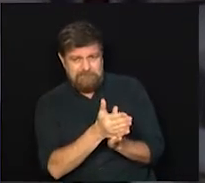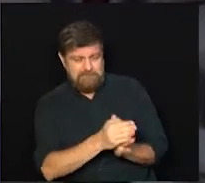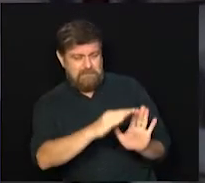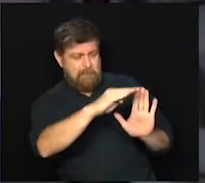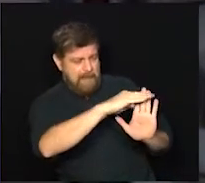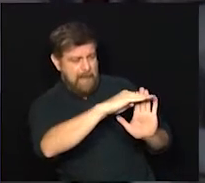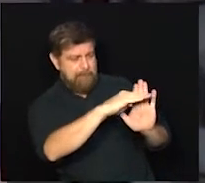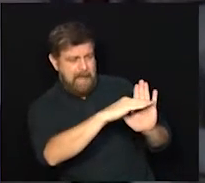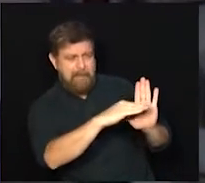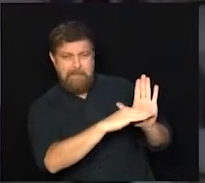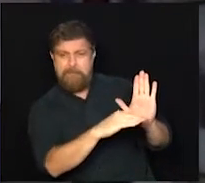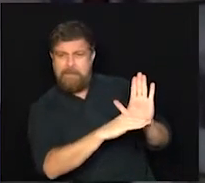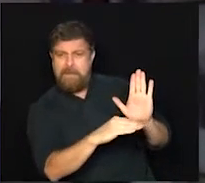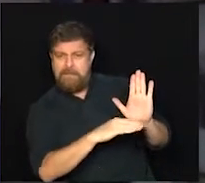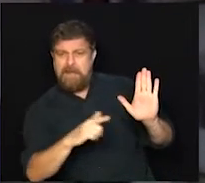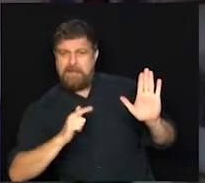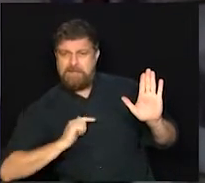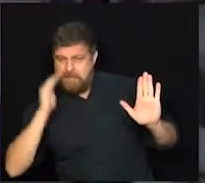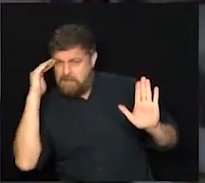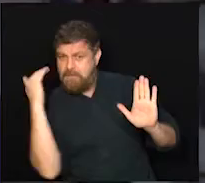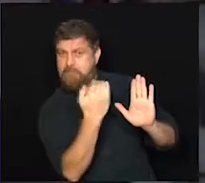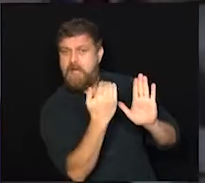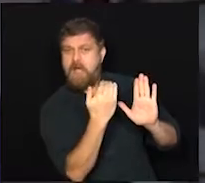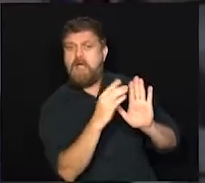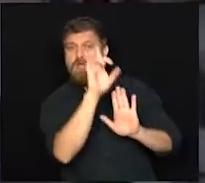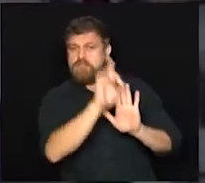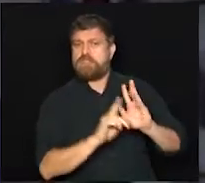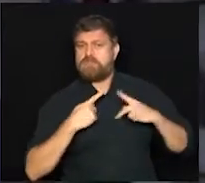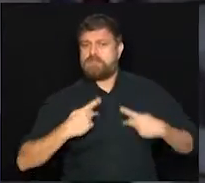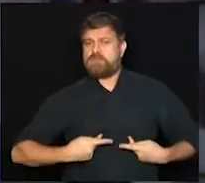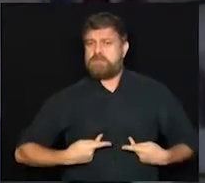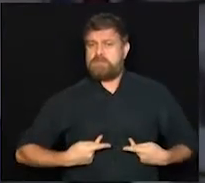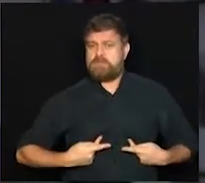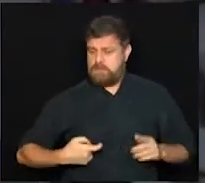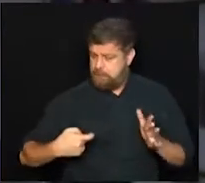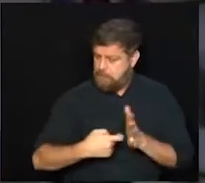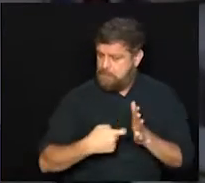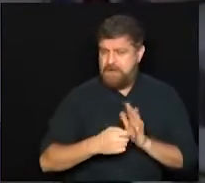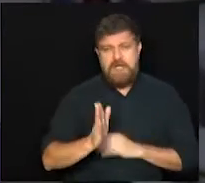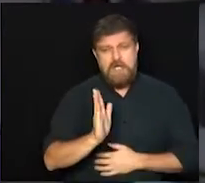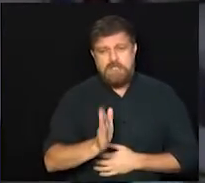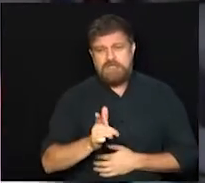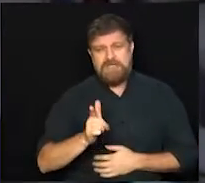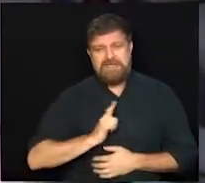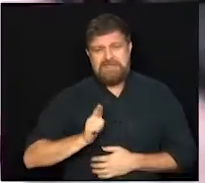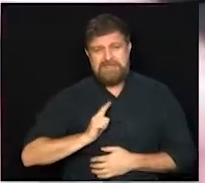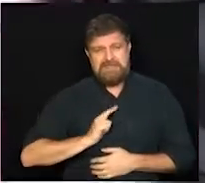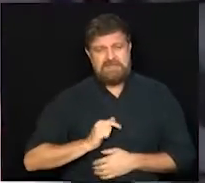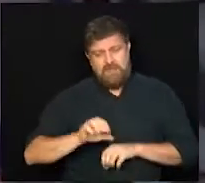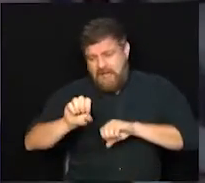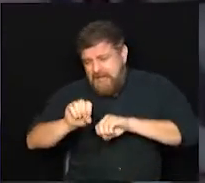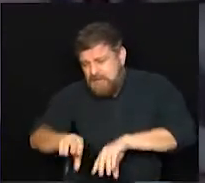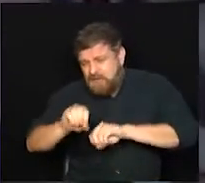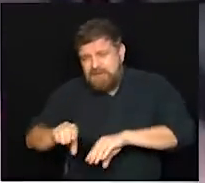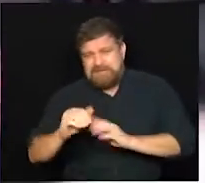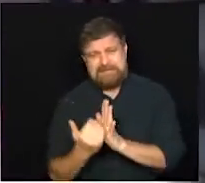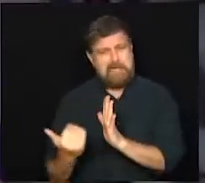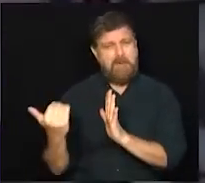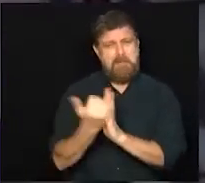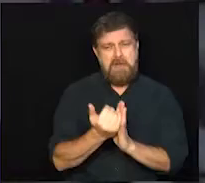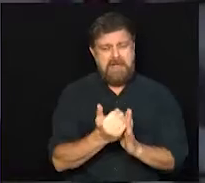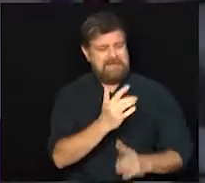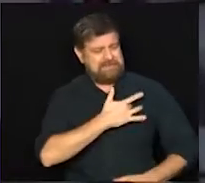a prevalência dos direitos humanos e aponta aí já ampliando os direitos à educação e direitos à